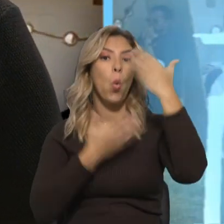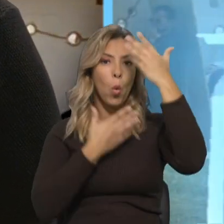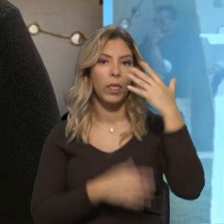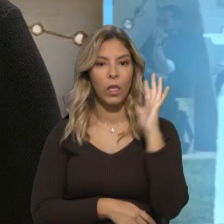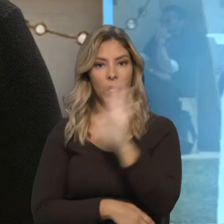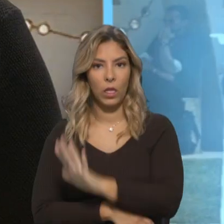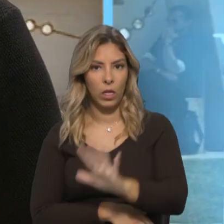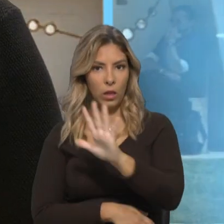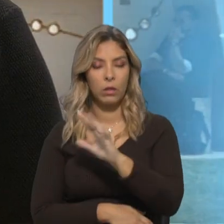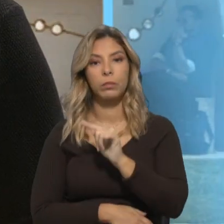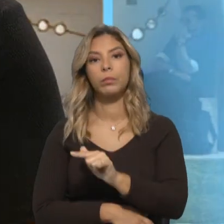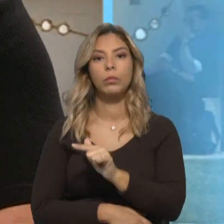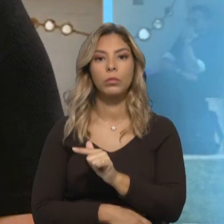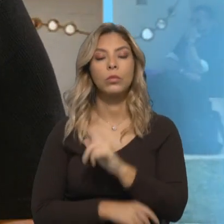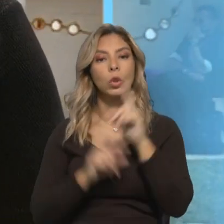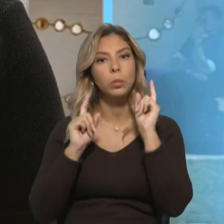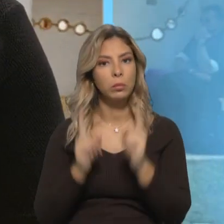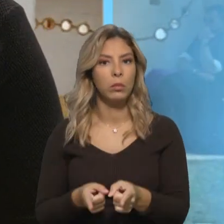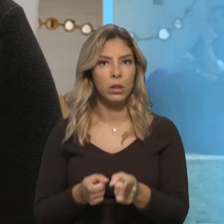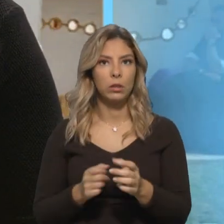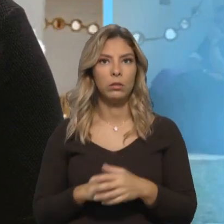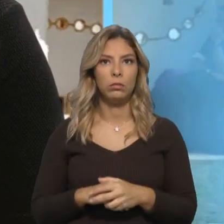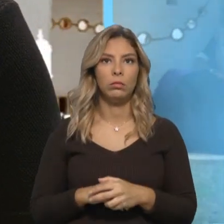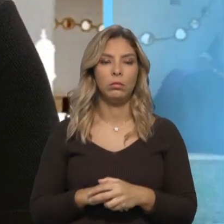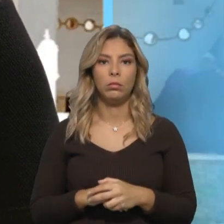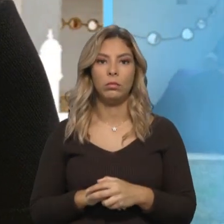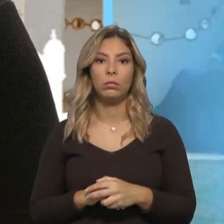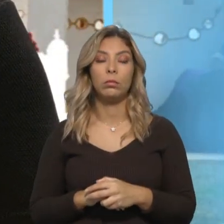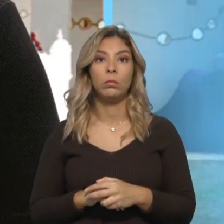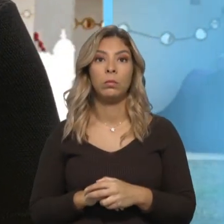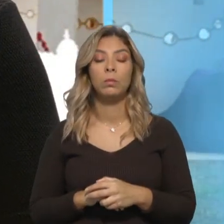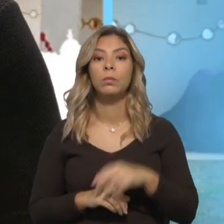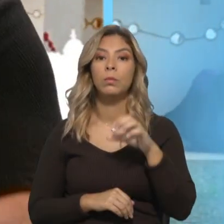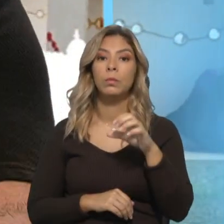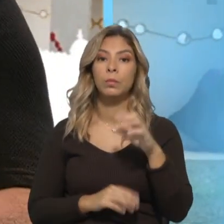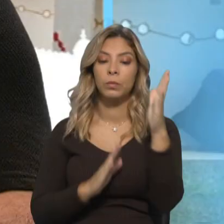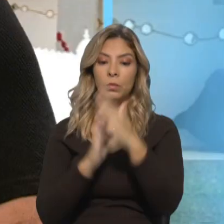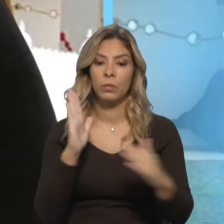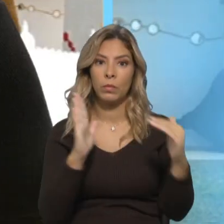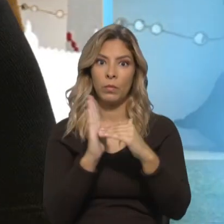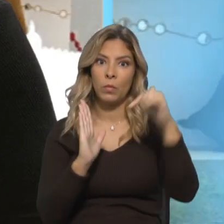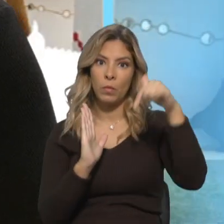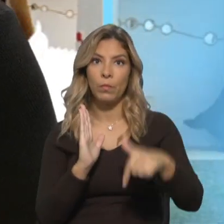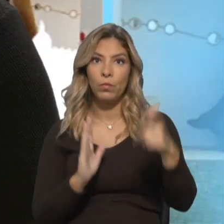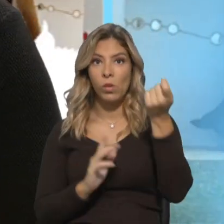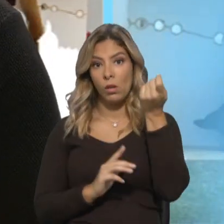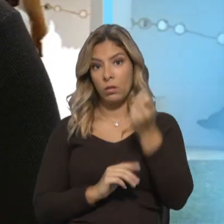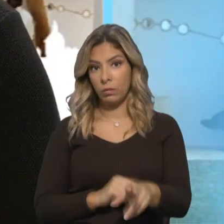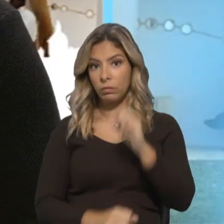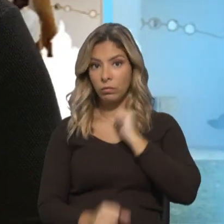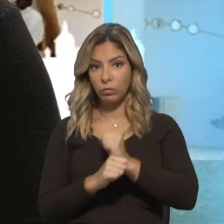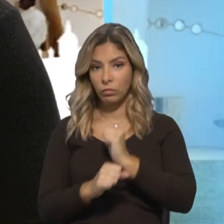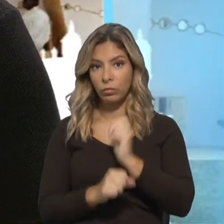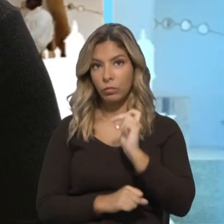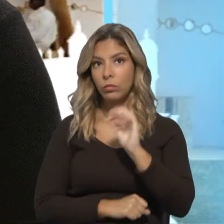1988 começámos a nossa presença no Extremo Oriente com a Coreia do Sul, país onde eu trabalhei também durante 18